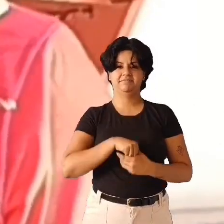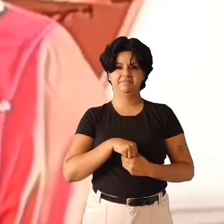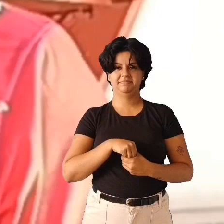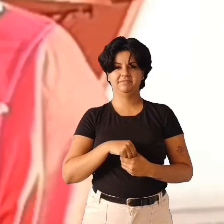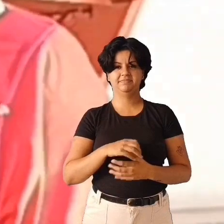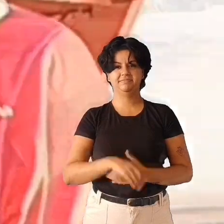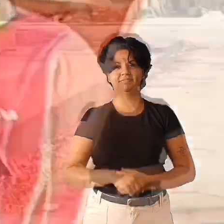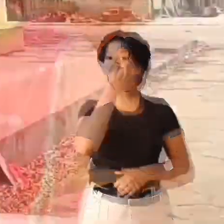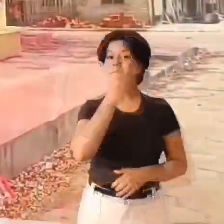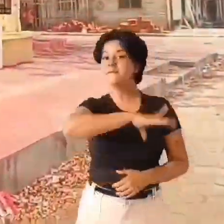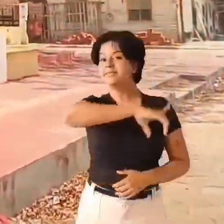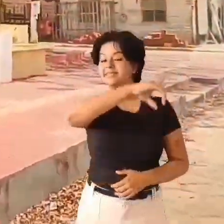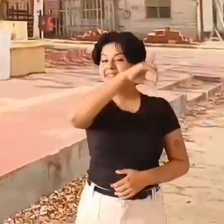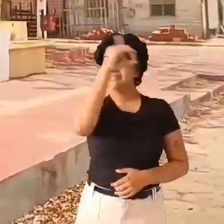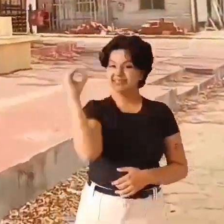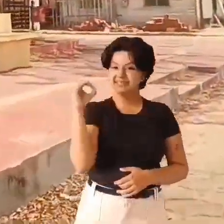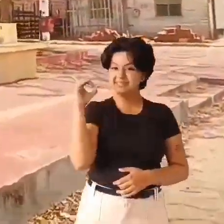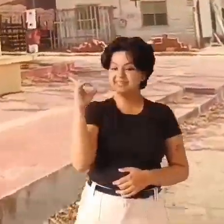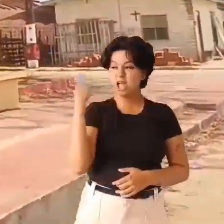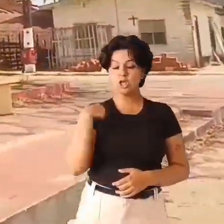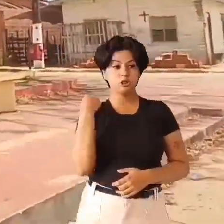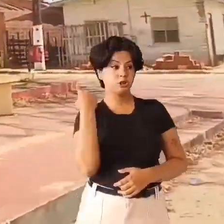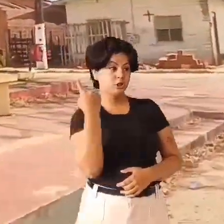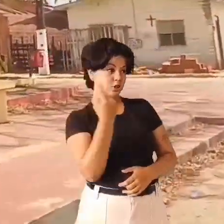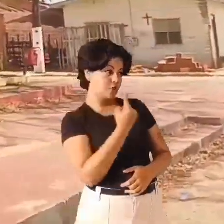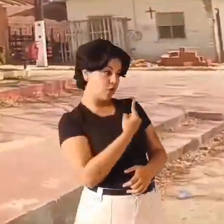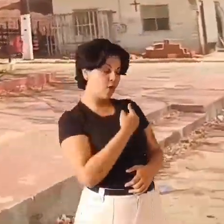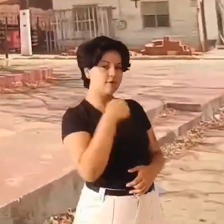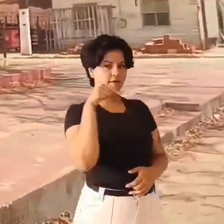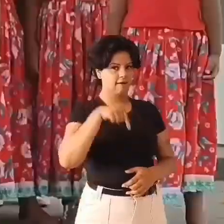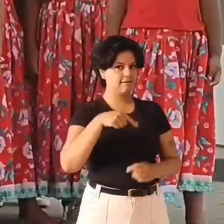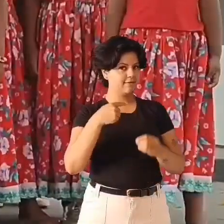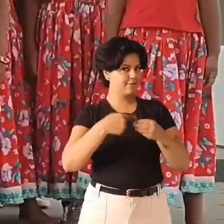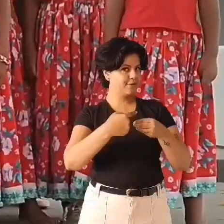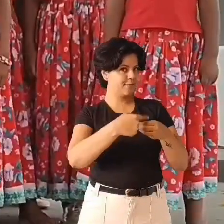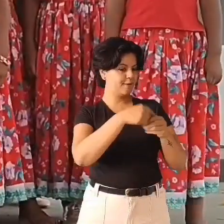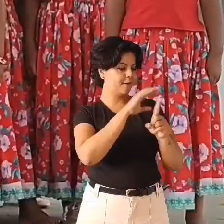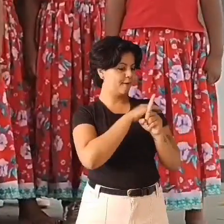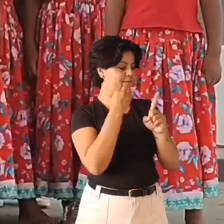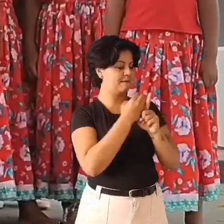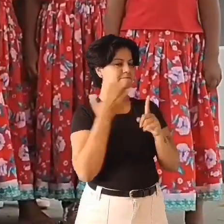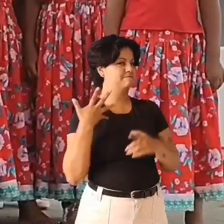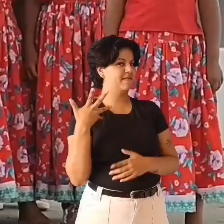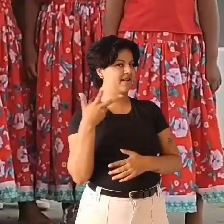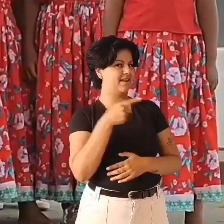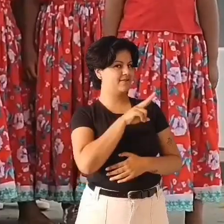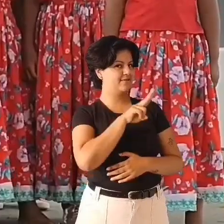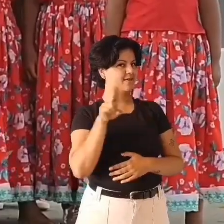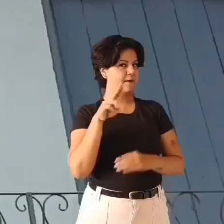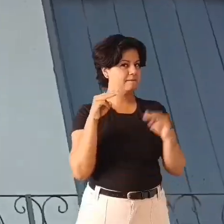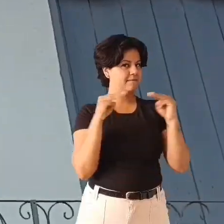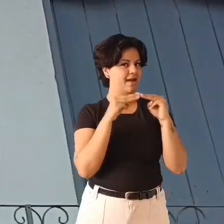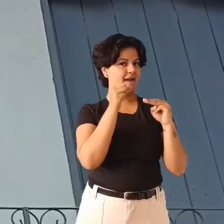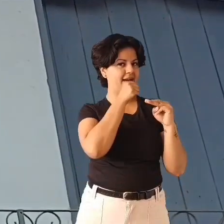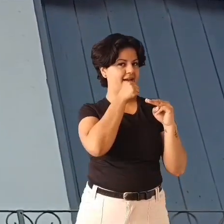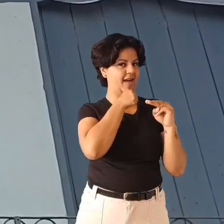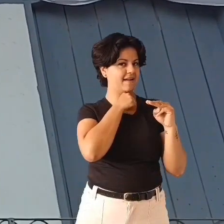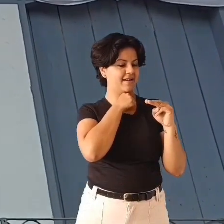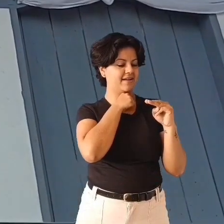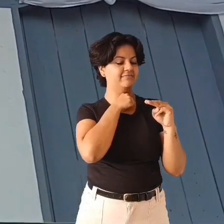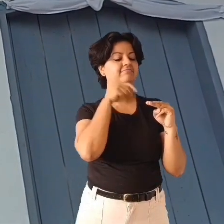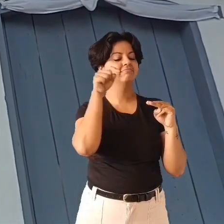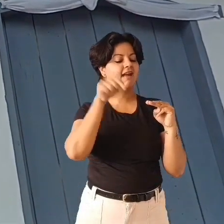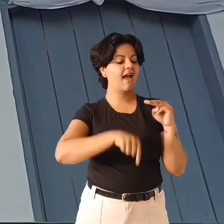parte. Bom dia! Nós estamos aqui na comunidade, essa comunidade tão maravilhosa chamada